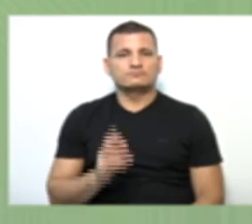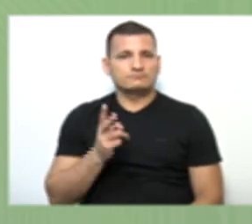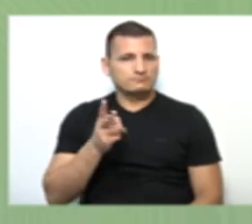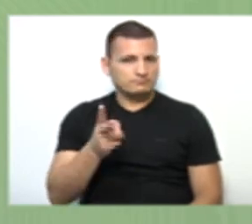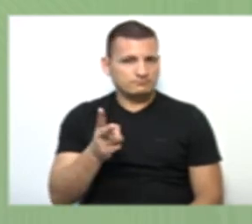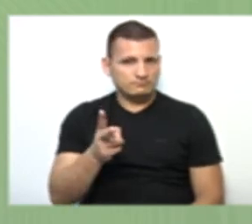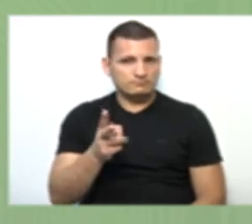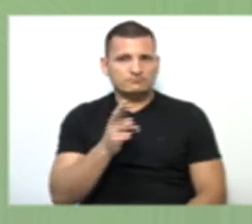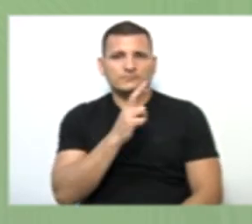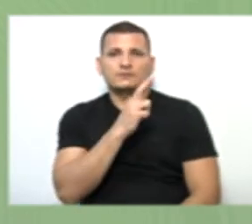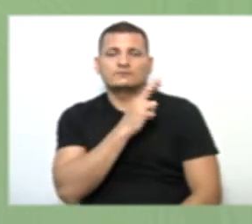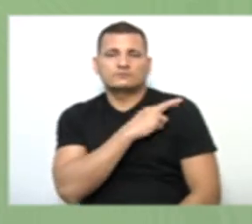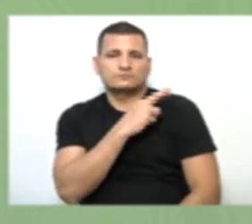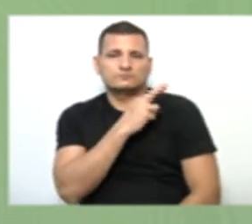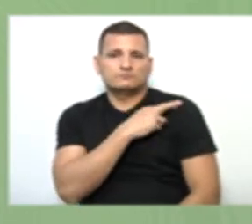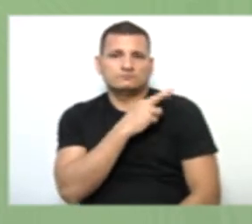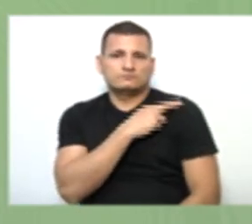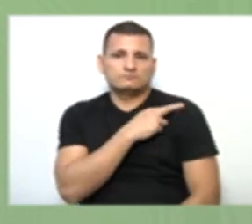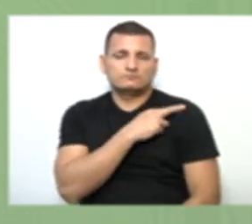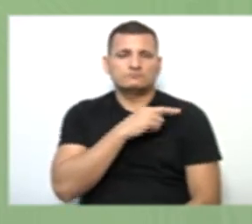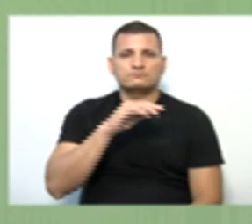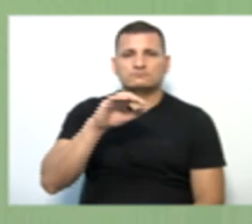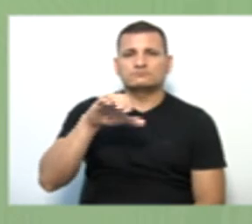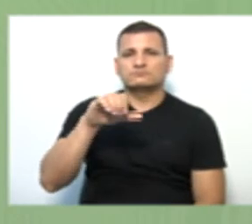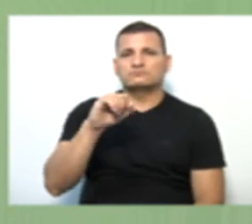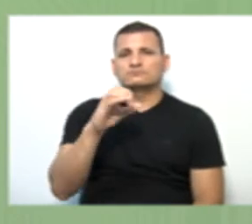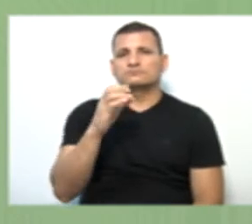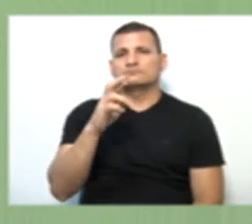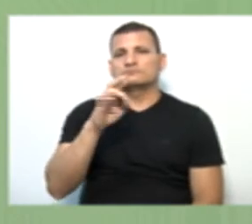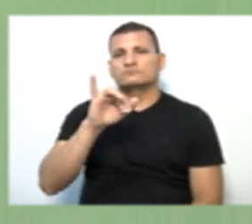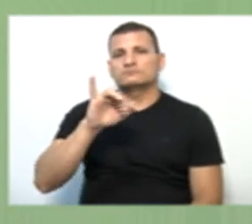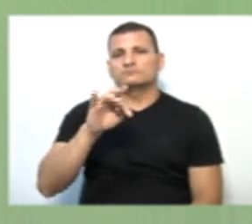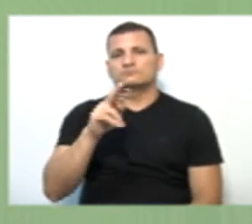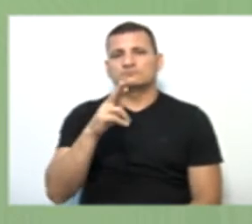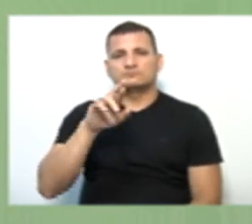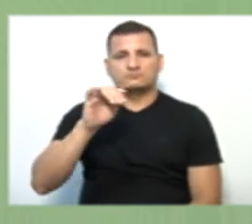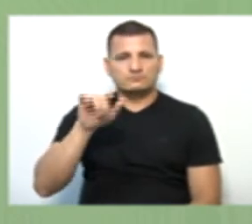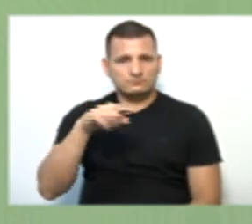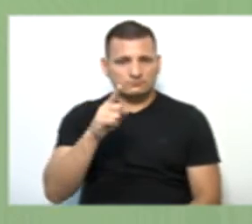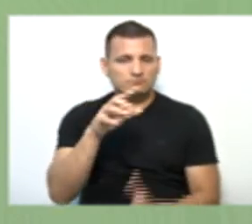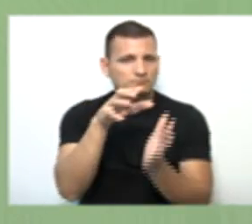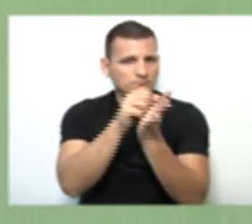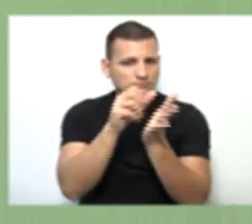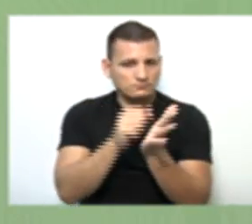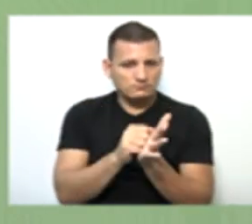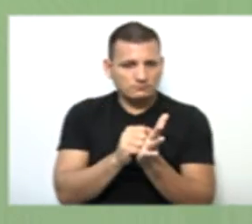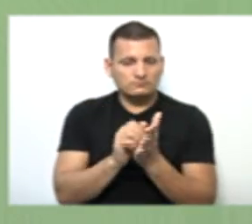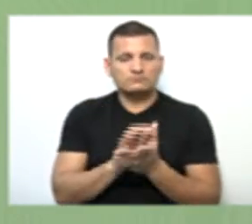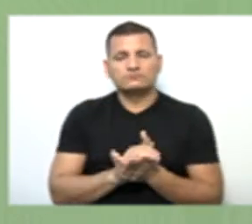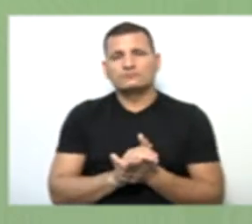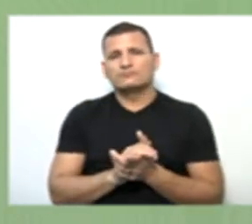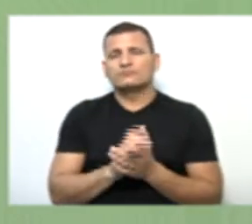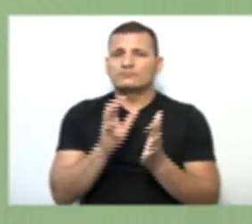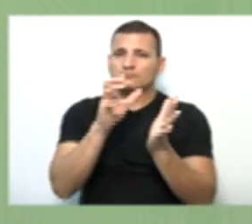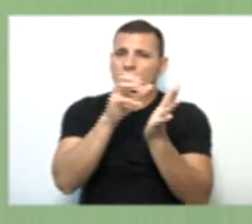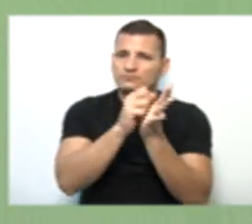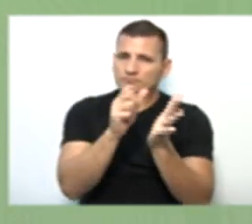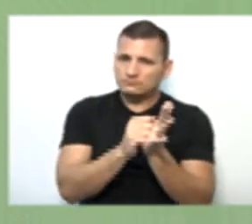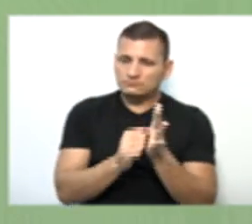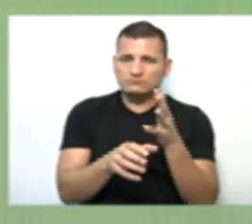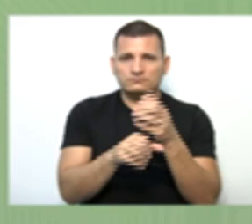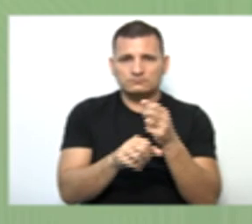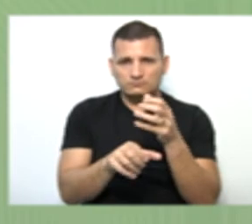Continuando, responsabilidade pela escrituração. A escrituração contábil, acerca das